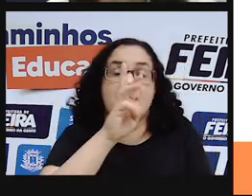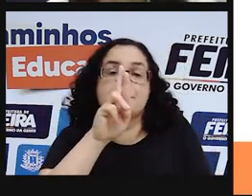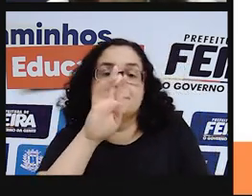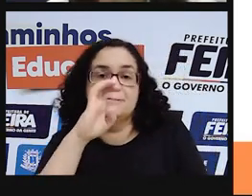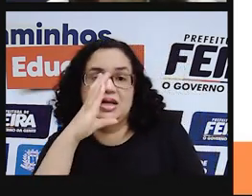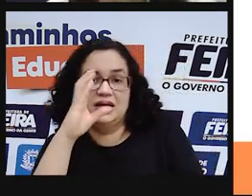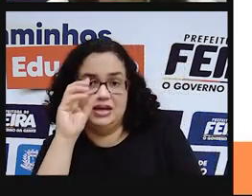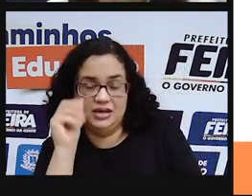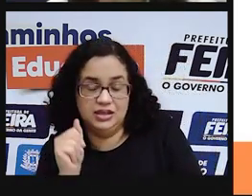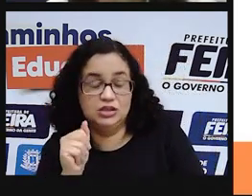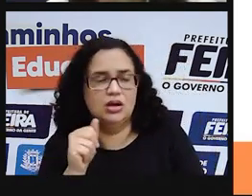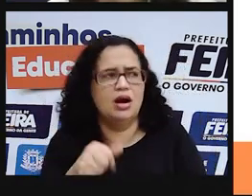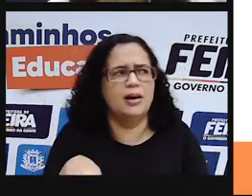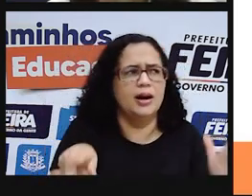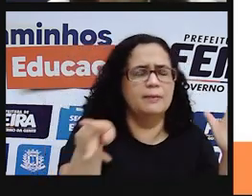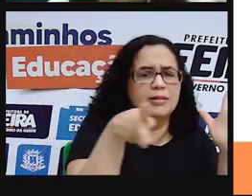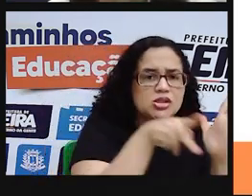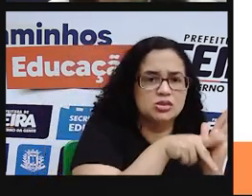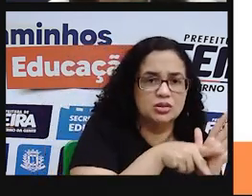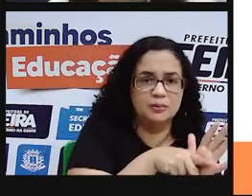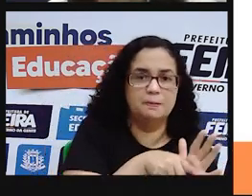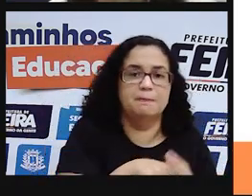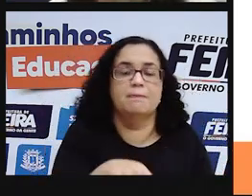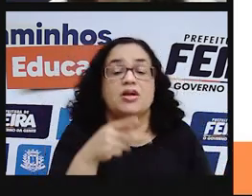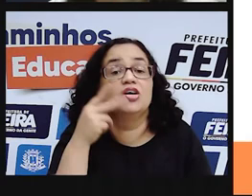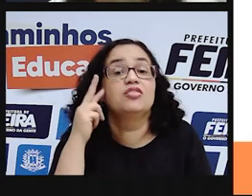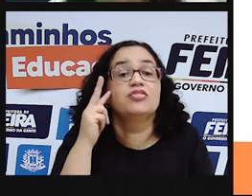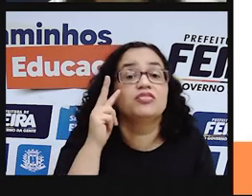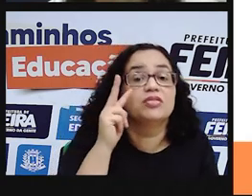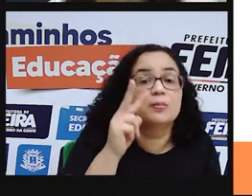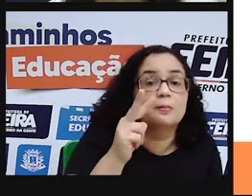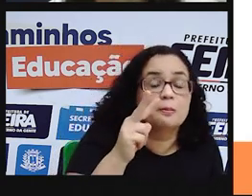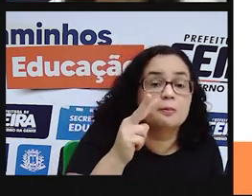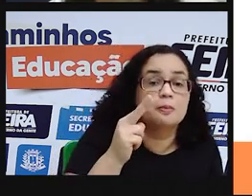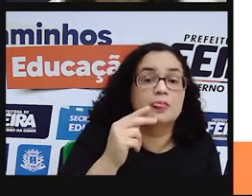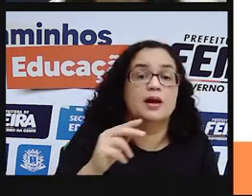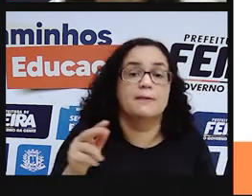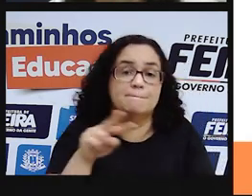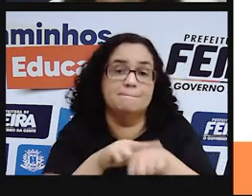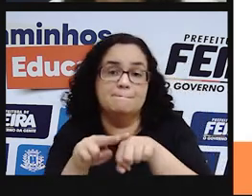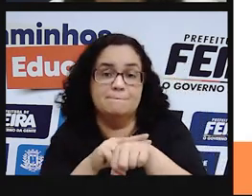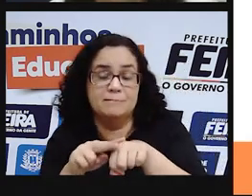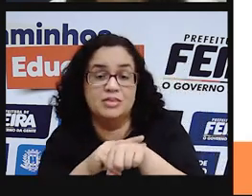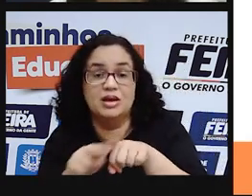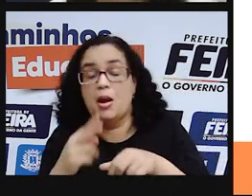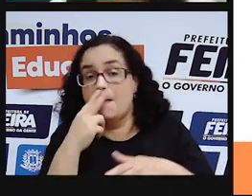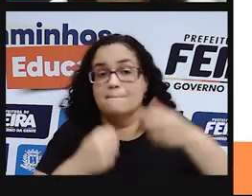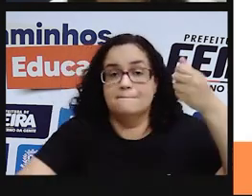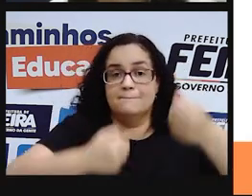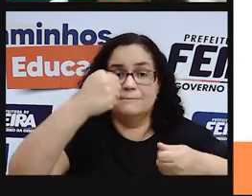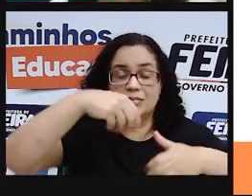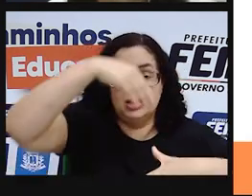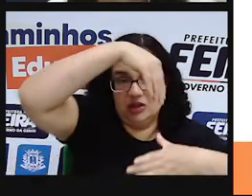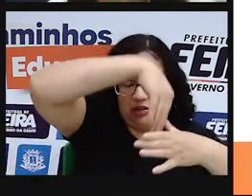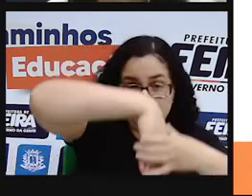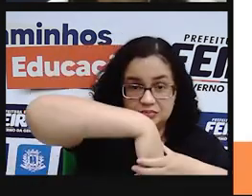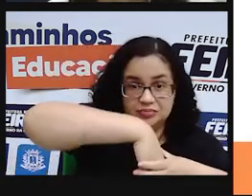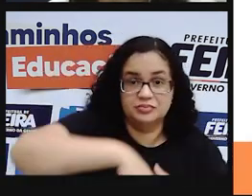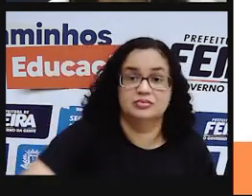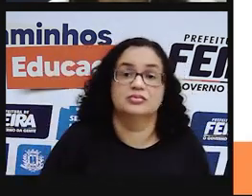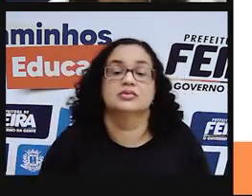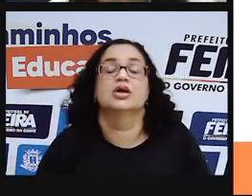e o proprietário do local de se ter visto um objeto Praça do tamanho de um fusca dentro da água